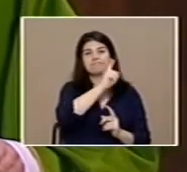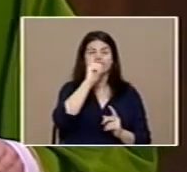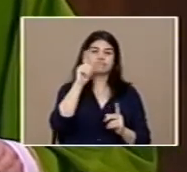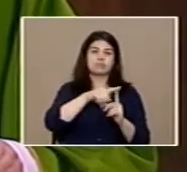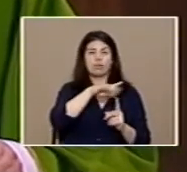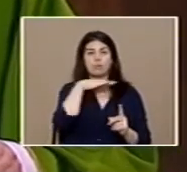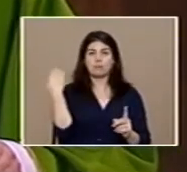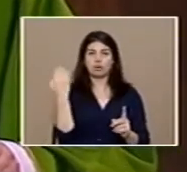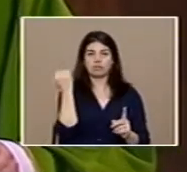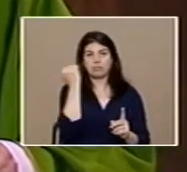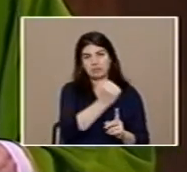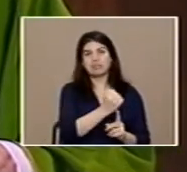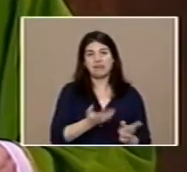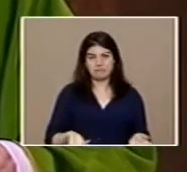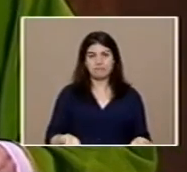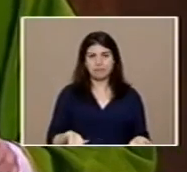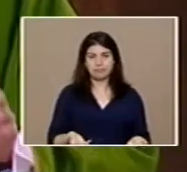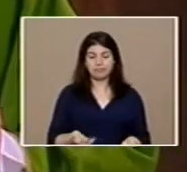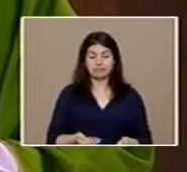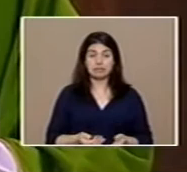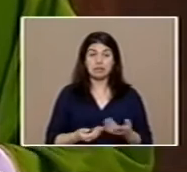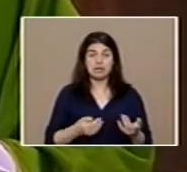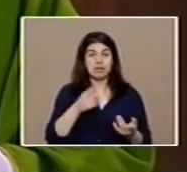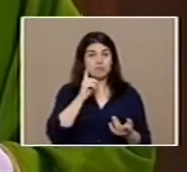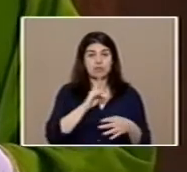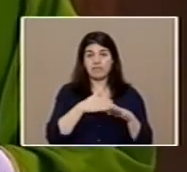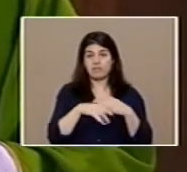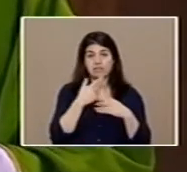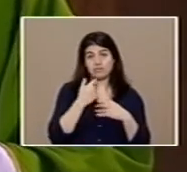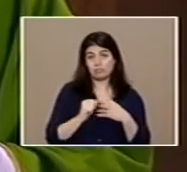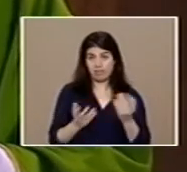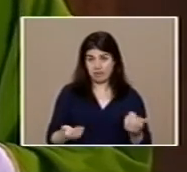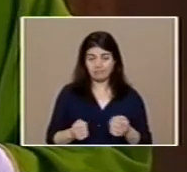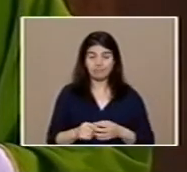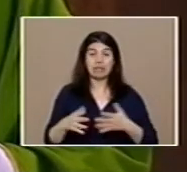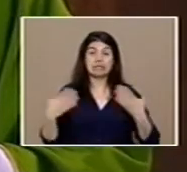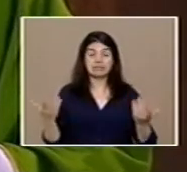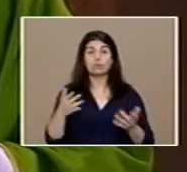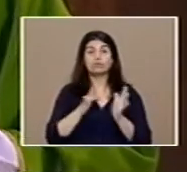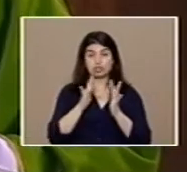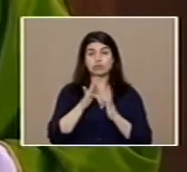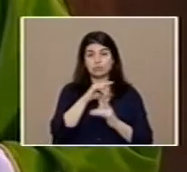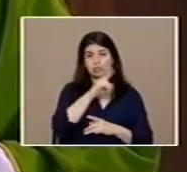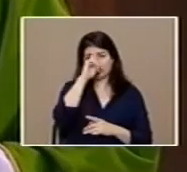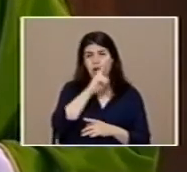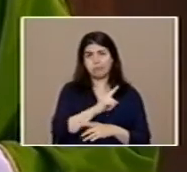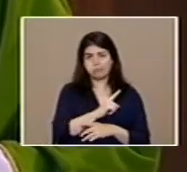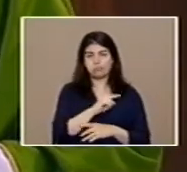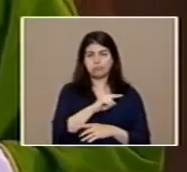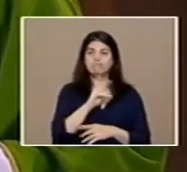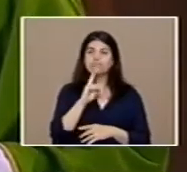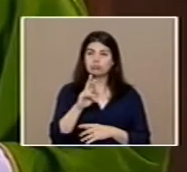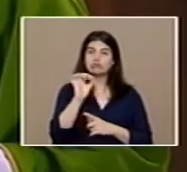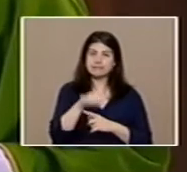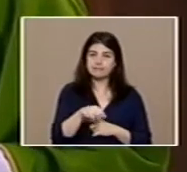o que responde Jesus os parques do João Dias Nem sim nem não a resposta de Jesus